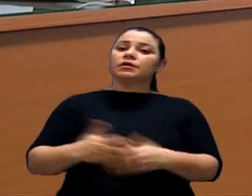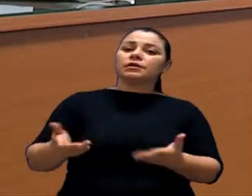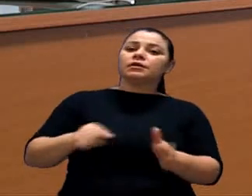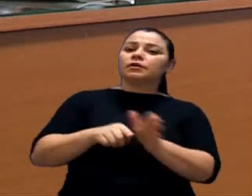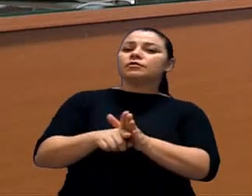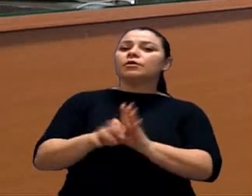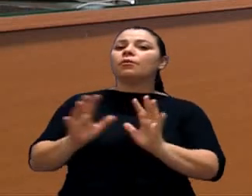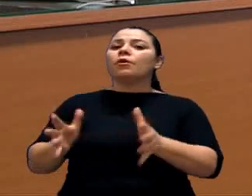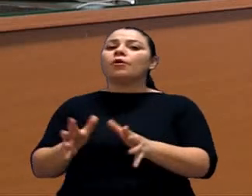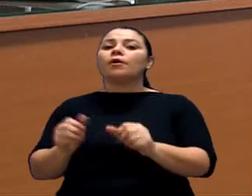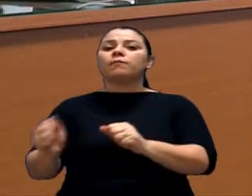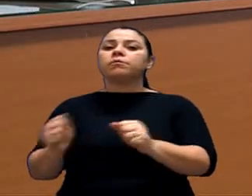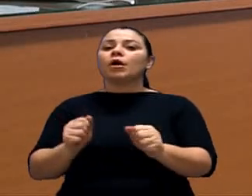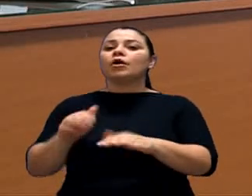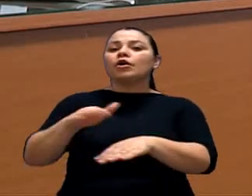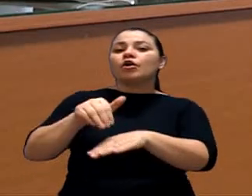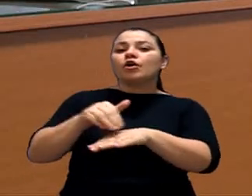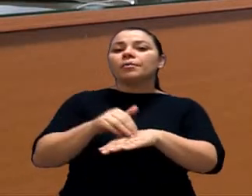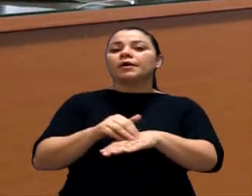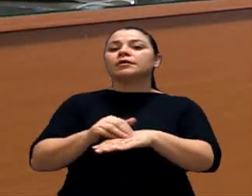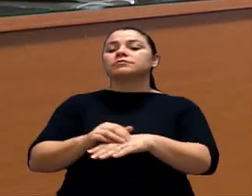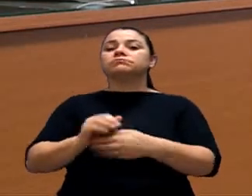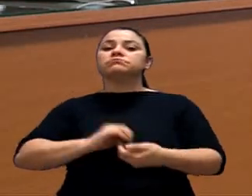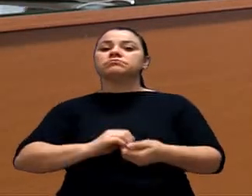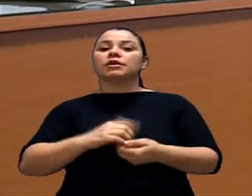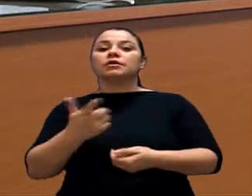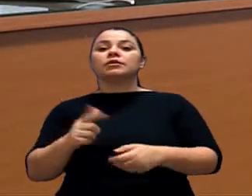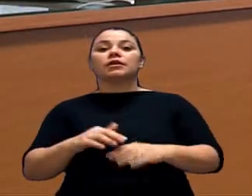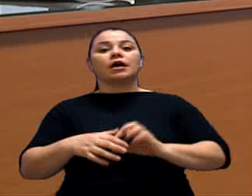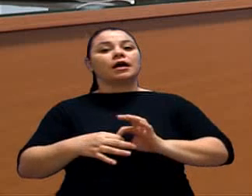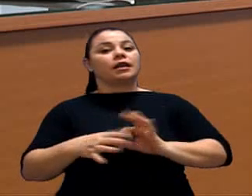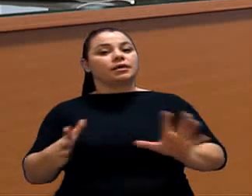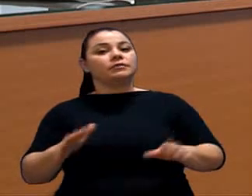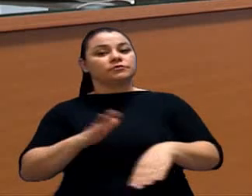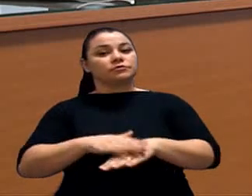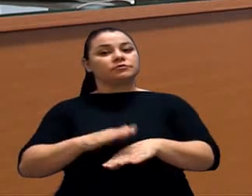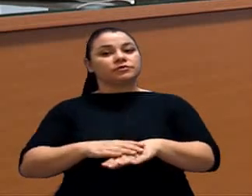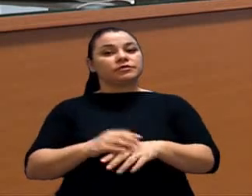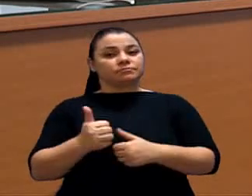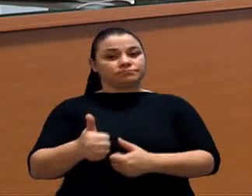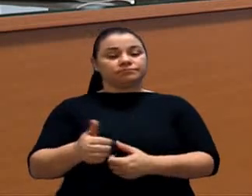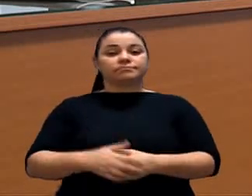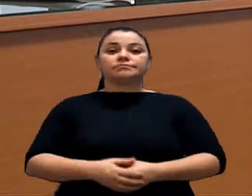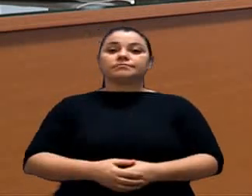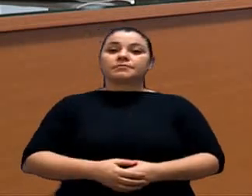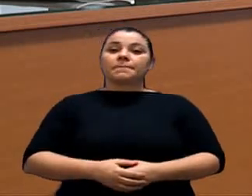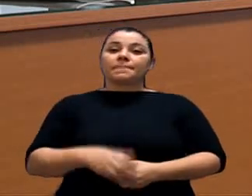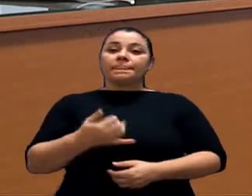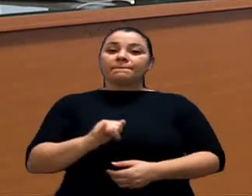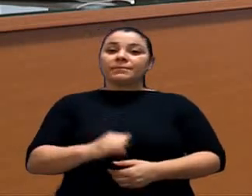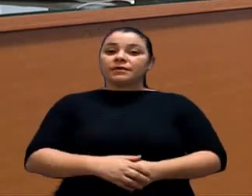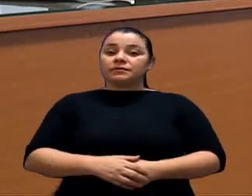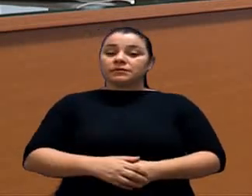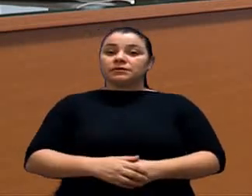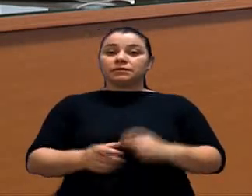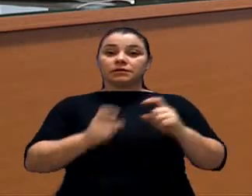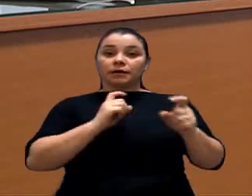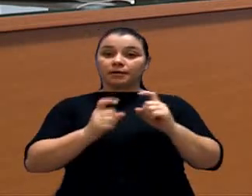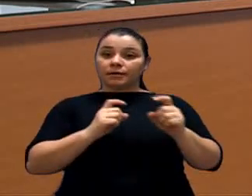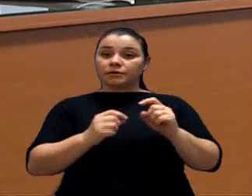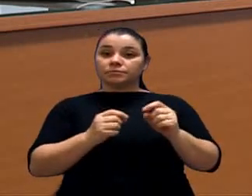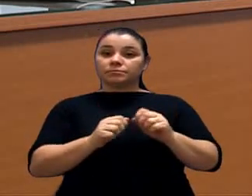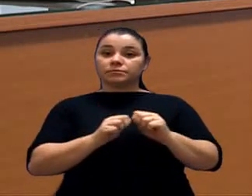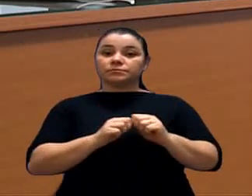está ocupando aí, eu posso chamar o vereador para fazer a homenagem? Aí depois a gente abre para o senhor fazer aí também no Pinga Fogo. O cerimonialista, o Marcelo,